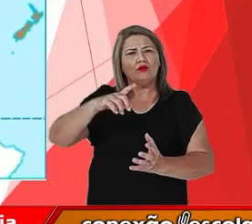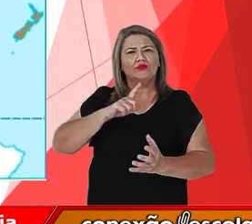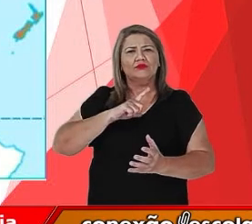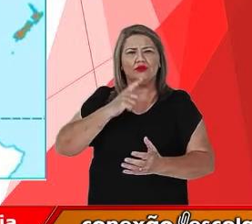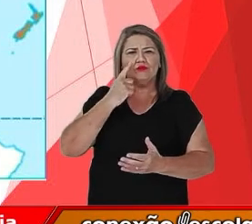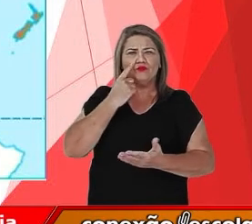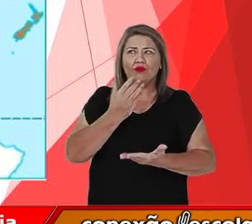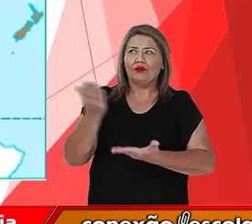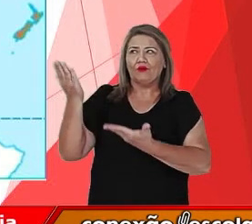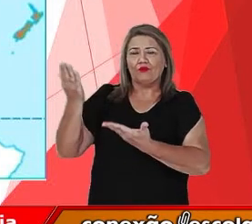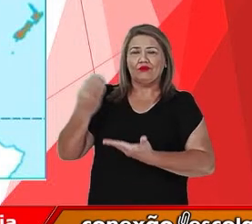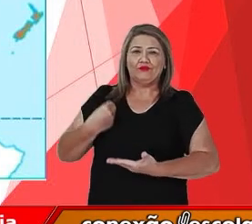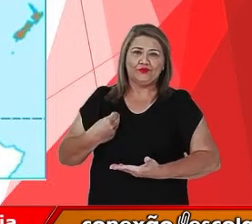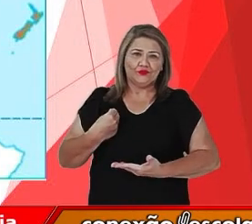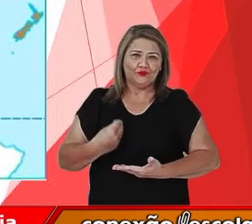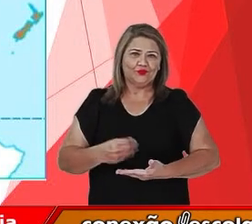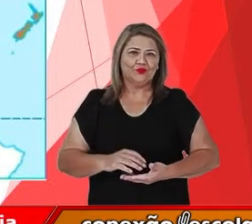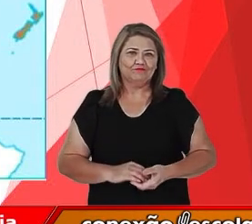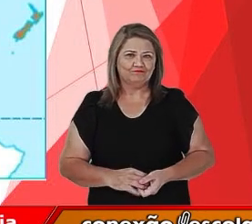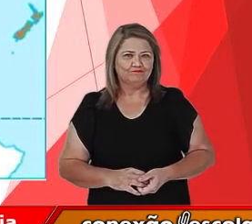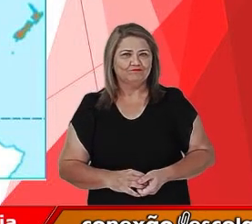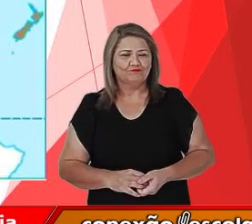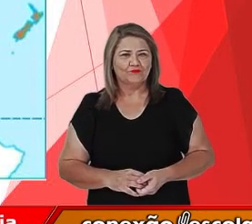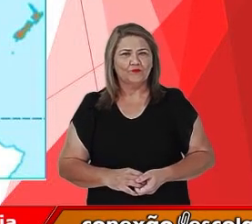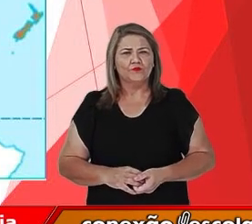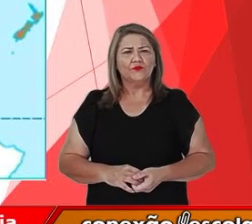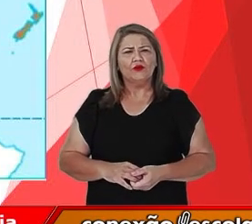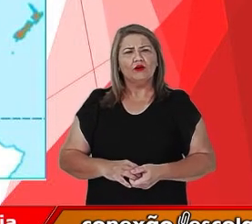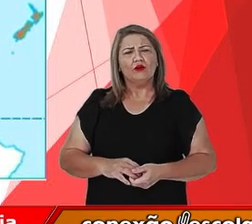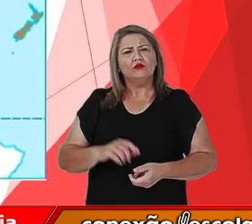na atual configuração. Do ponto de vista